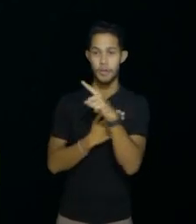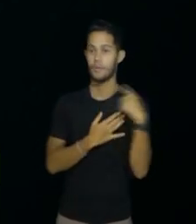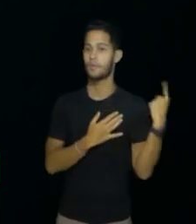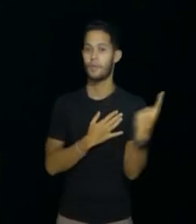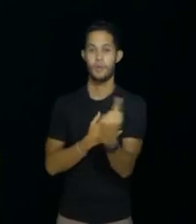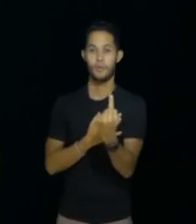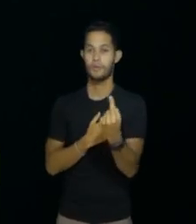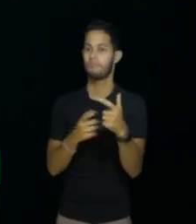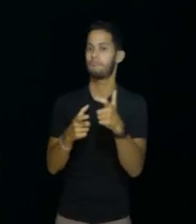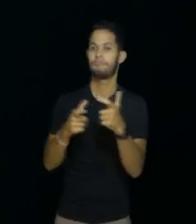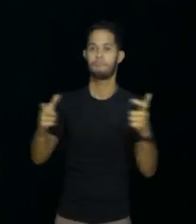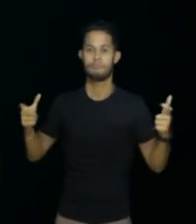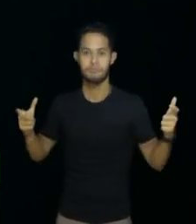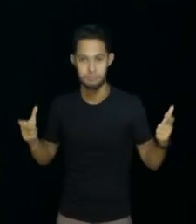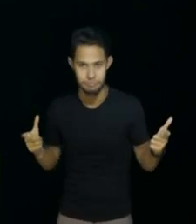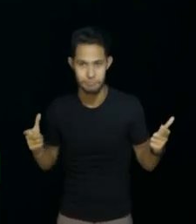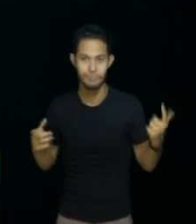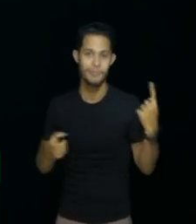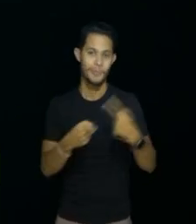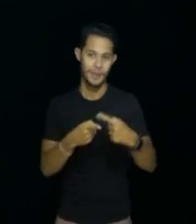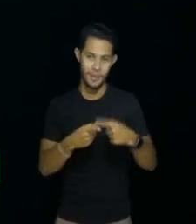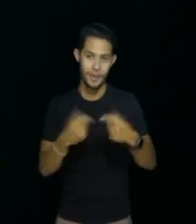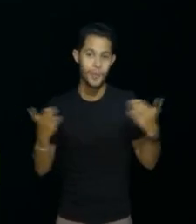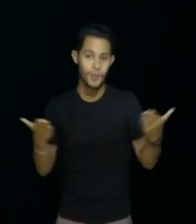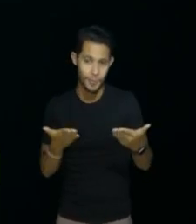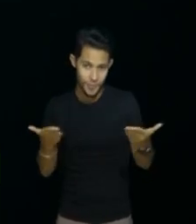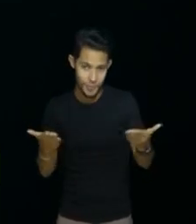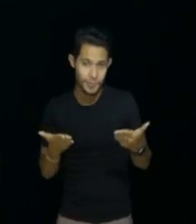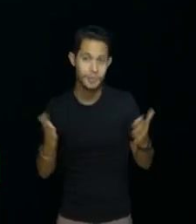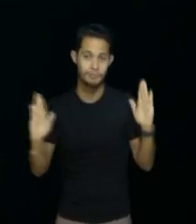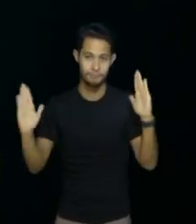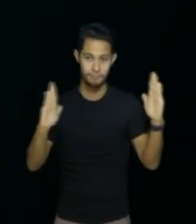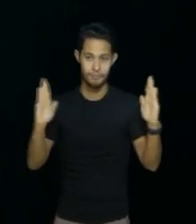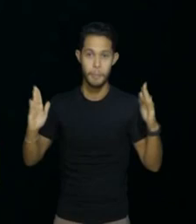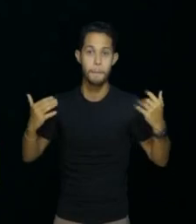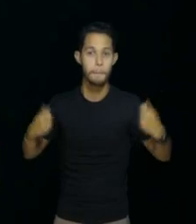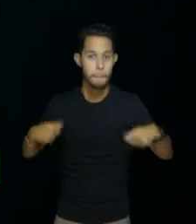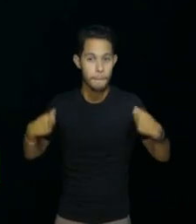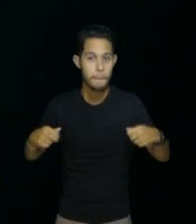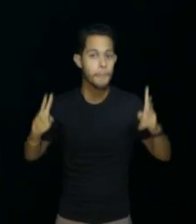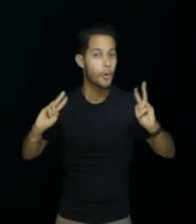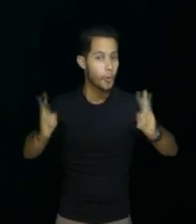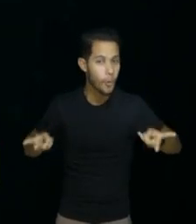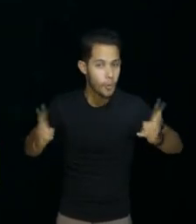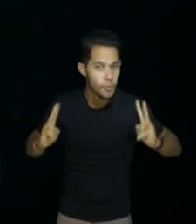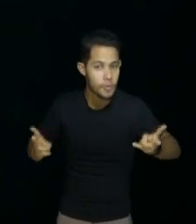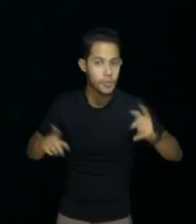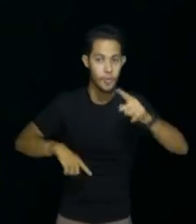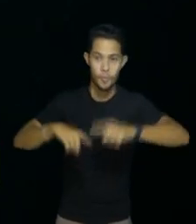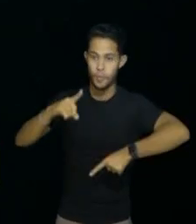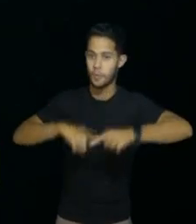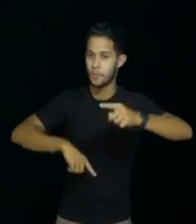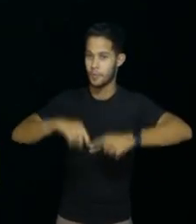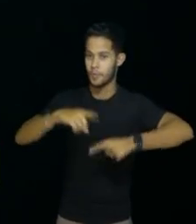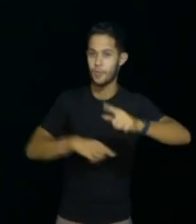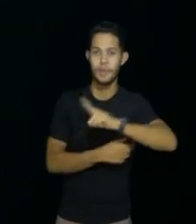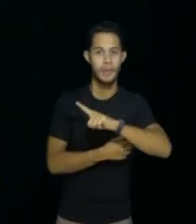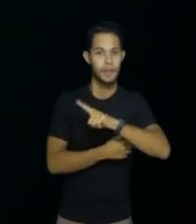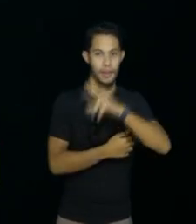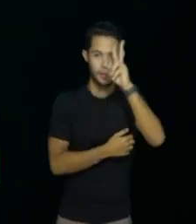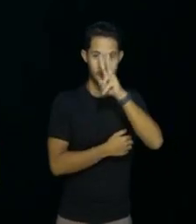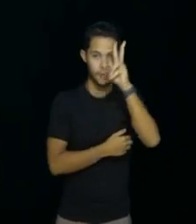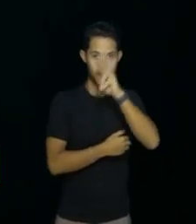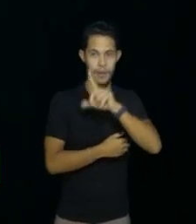porque diante de um cenário atual, nós precisamos dar continuidade a um produto que tem a sua história e tem o seu